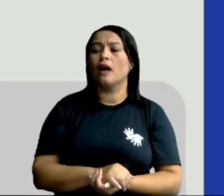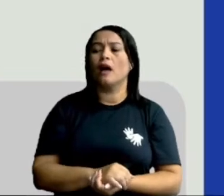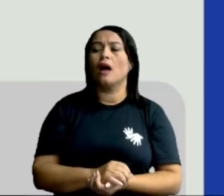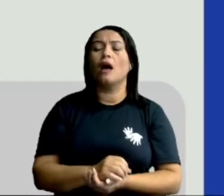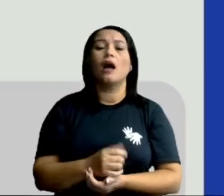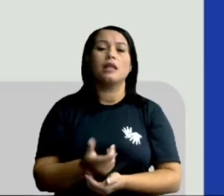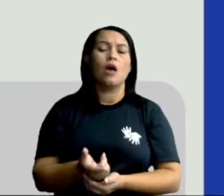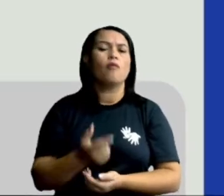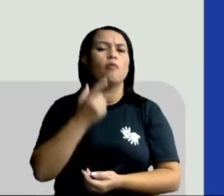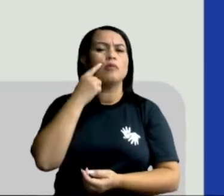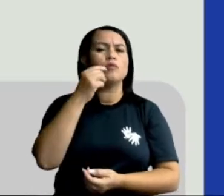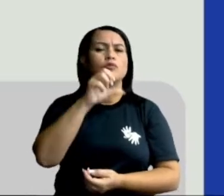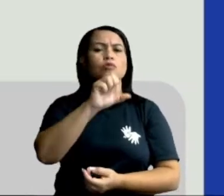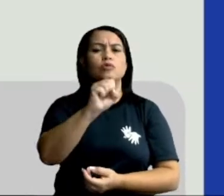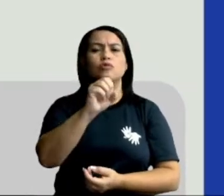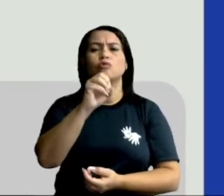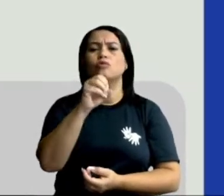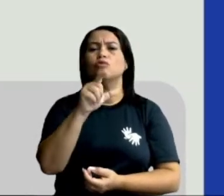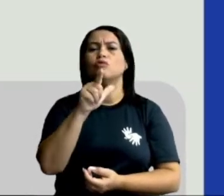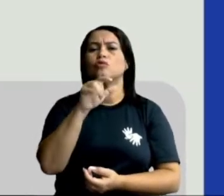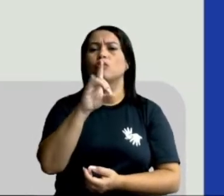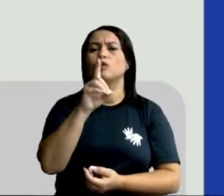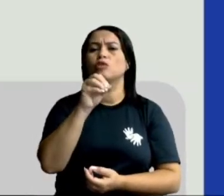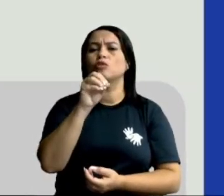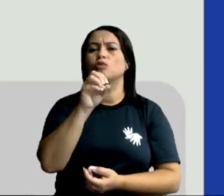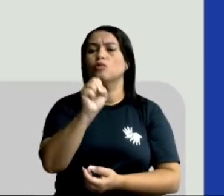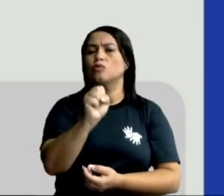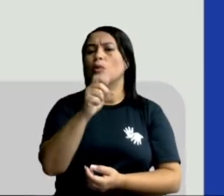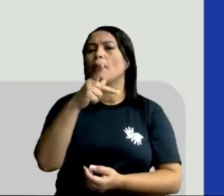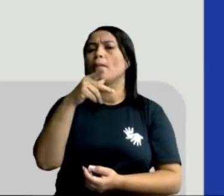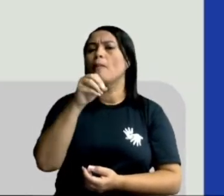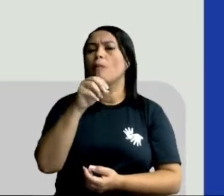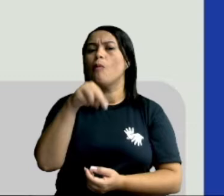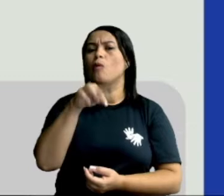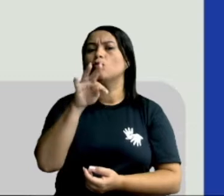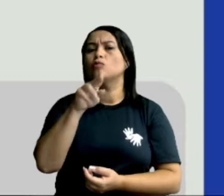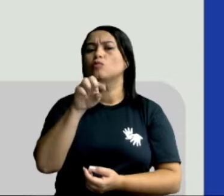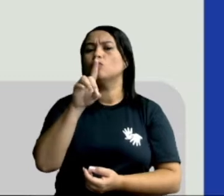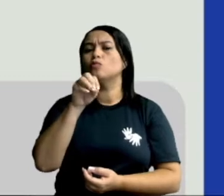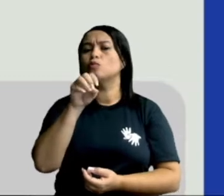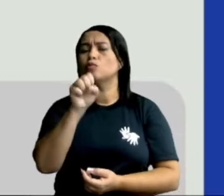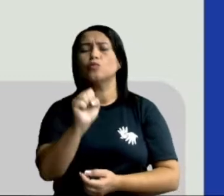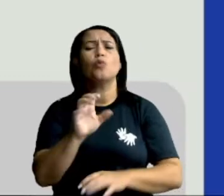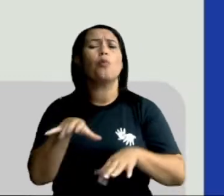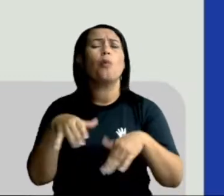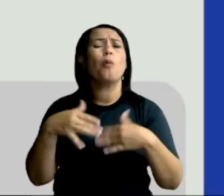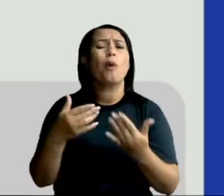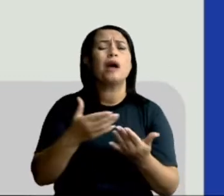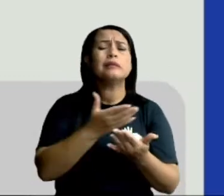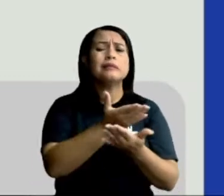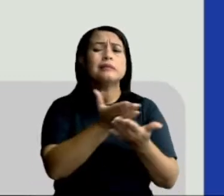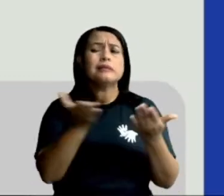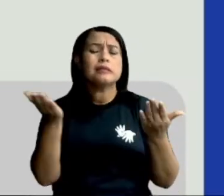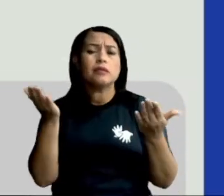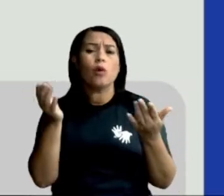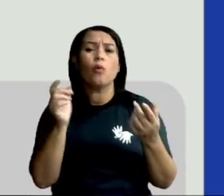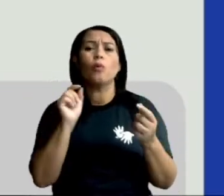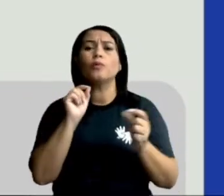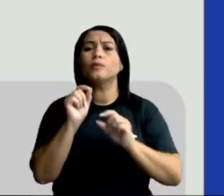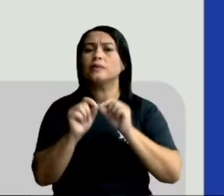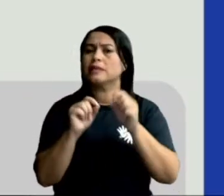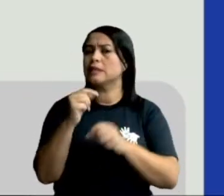sólidos pontudos, ou seja, são aqueles sólidos que